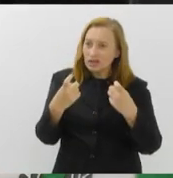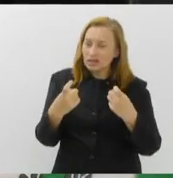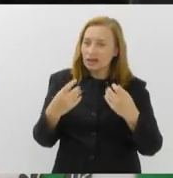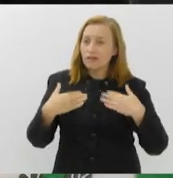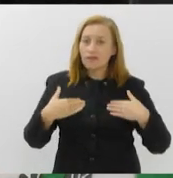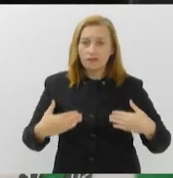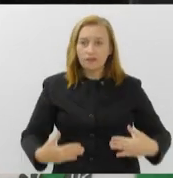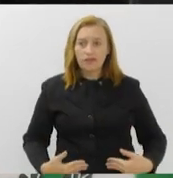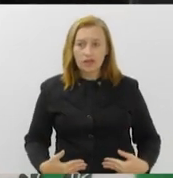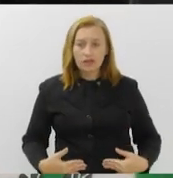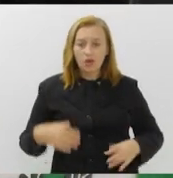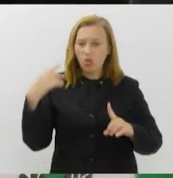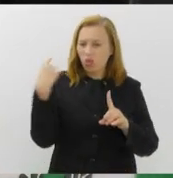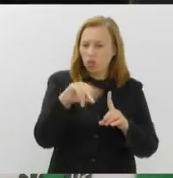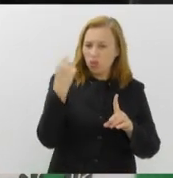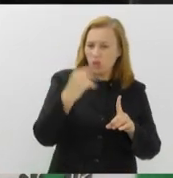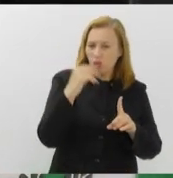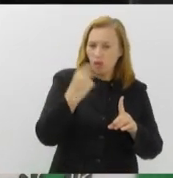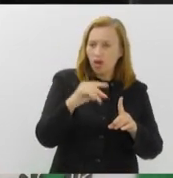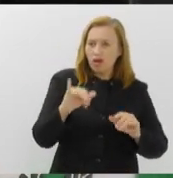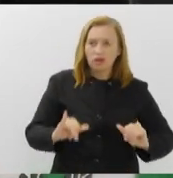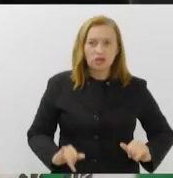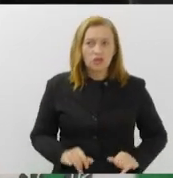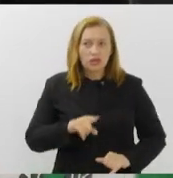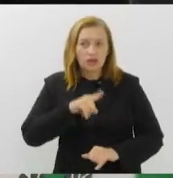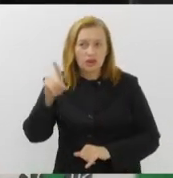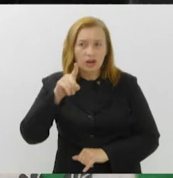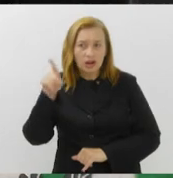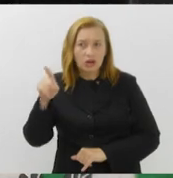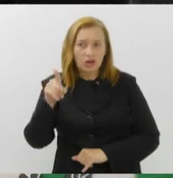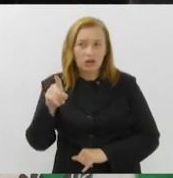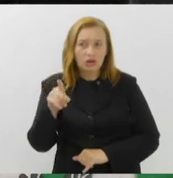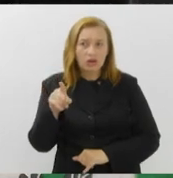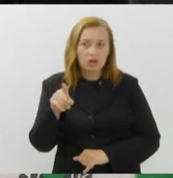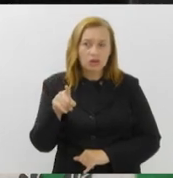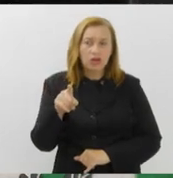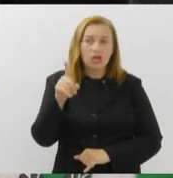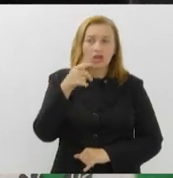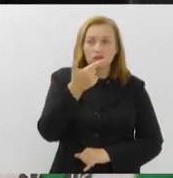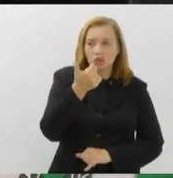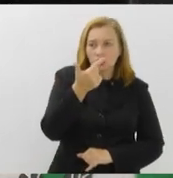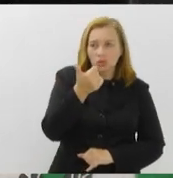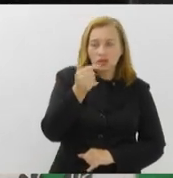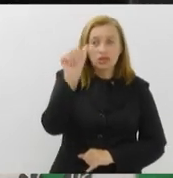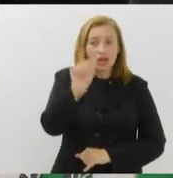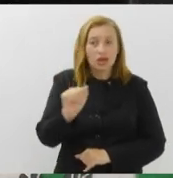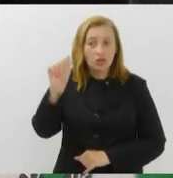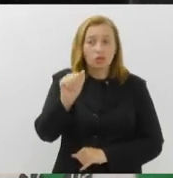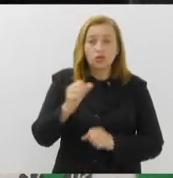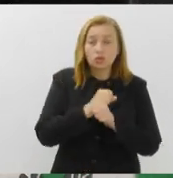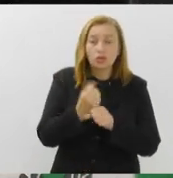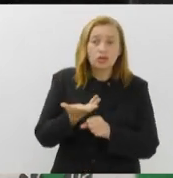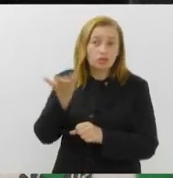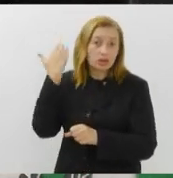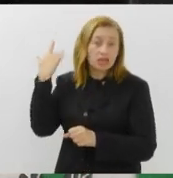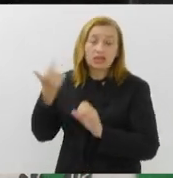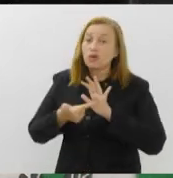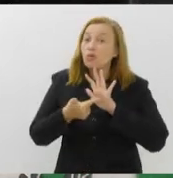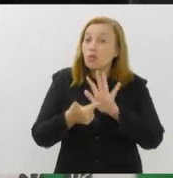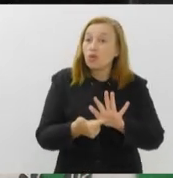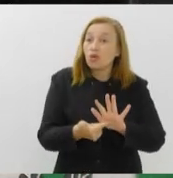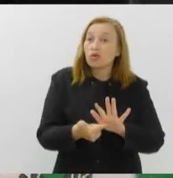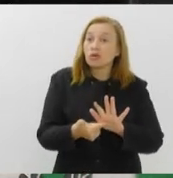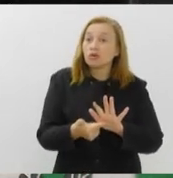Vossa Excelência sofreu naquele fatídico 12 de agosto do ano passado, demonstra o quanto que